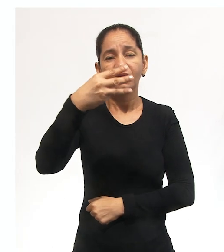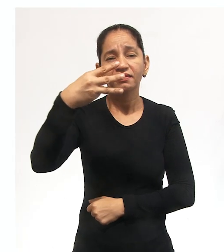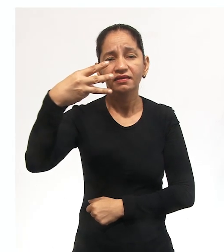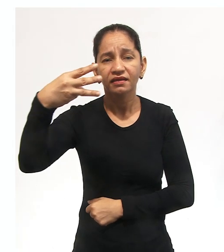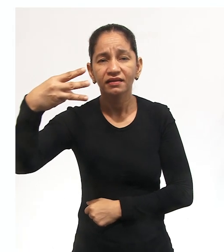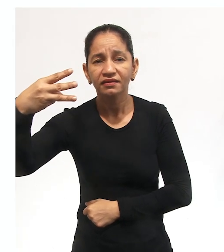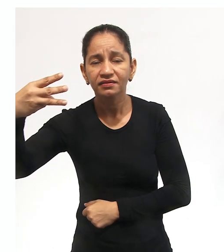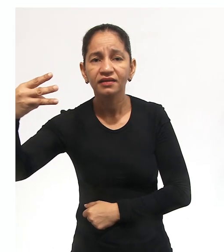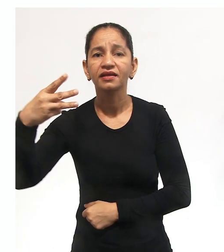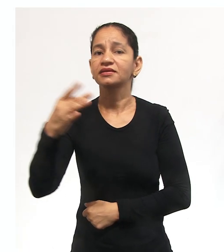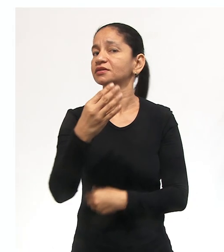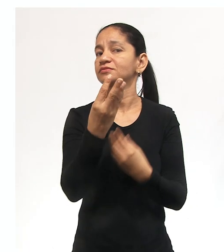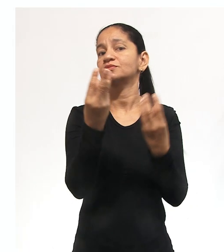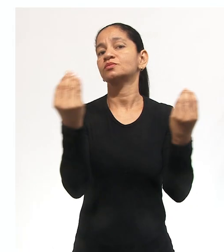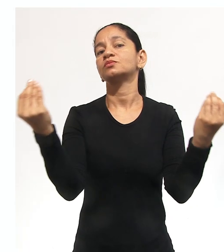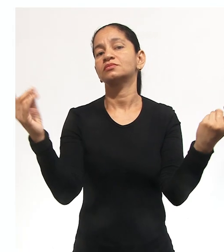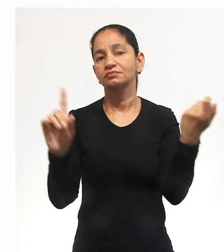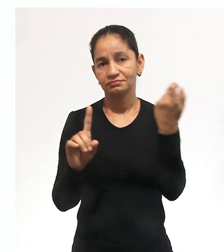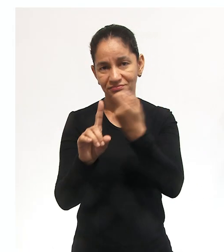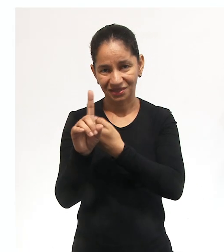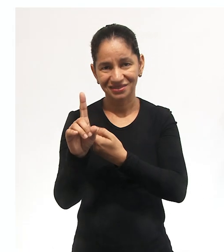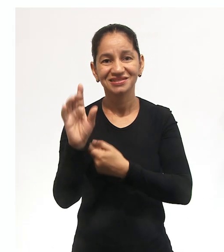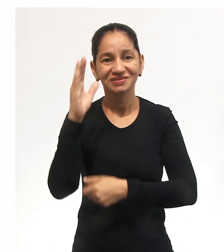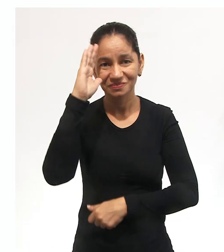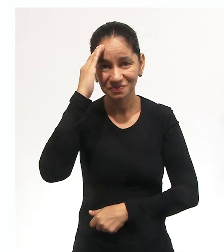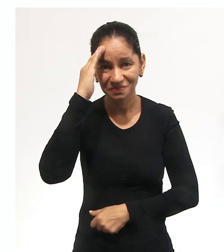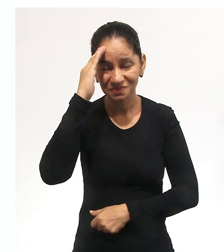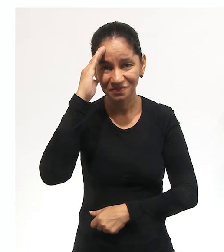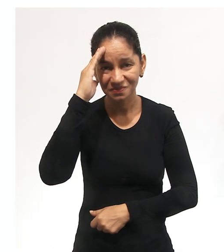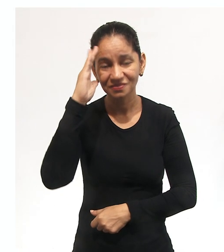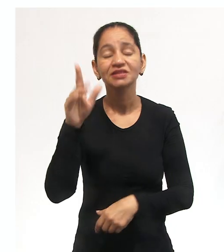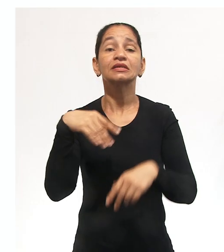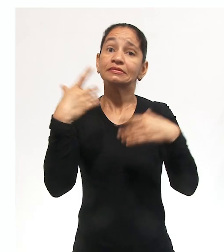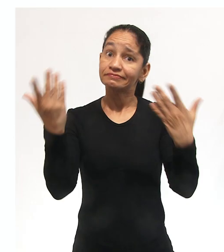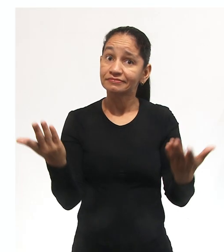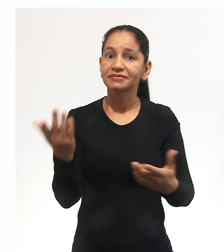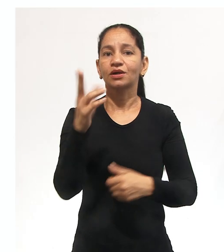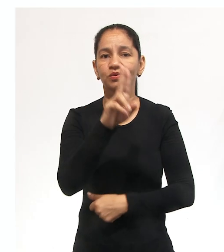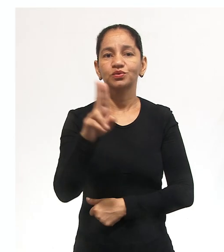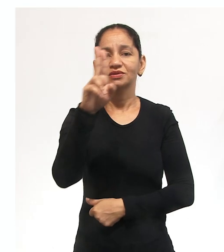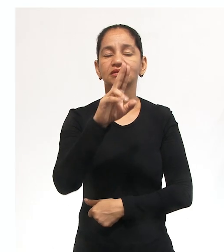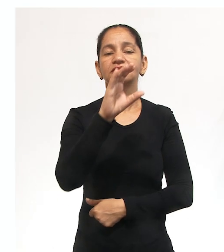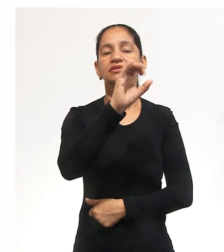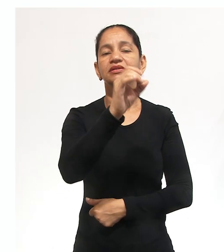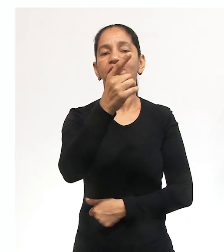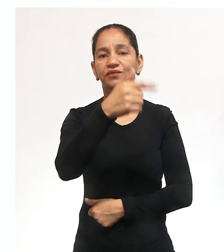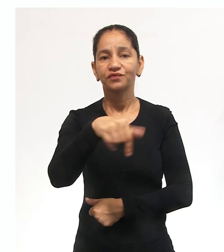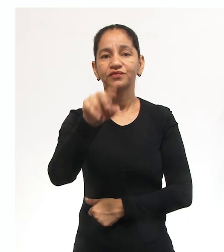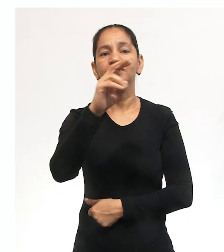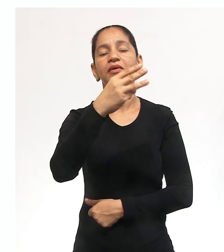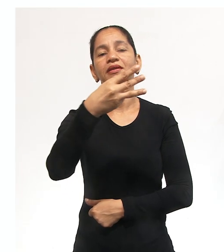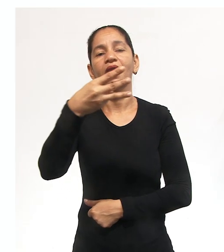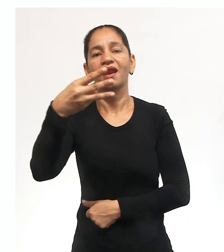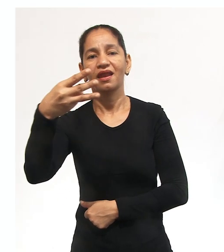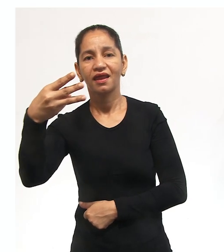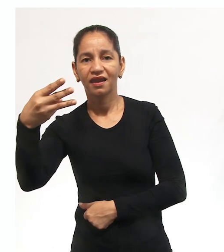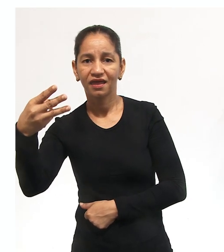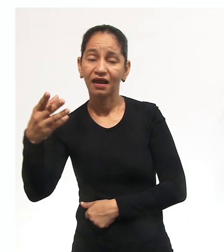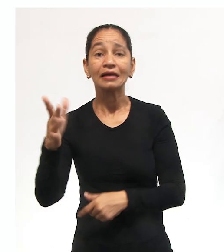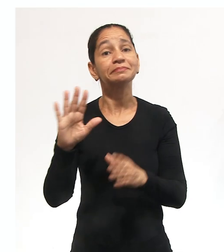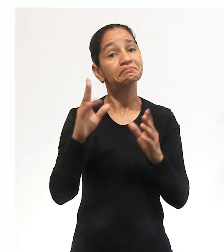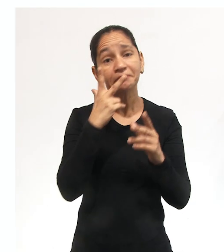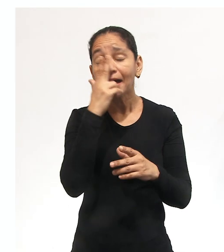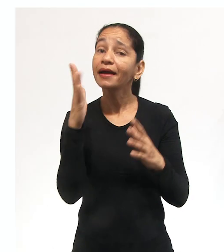0,33333 meses, né? E aí, a gente teria que lidar com esse número decimal, seria